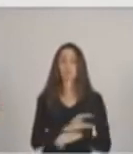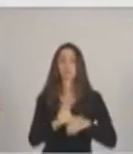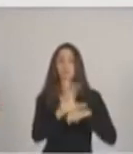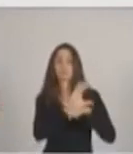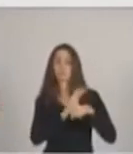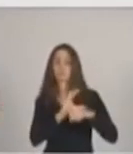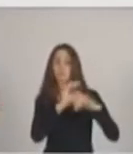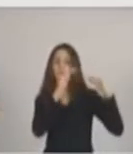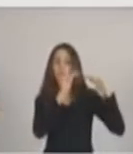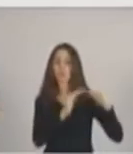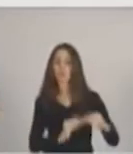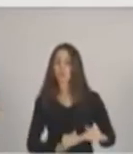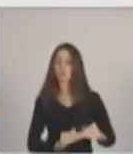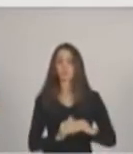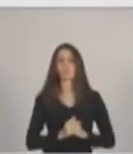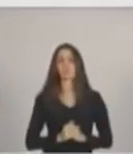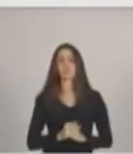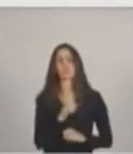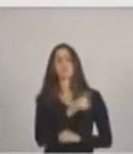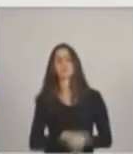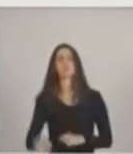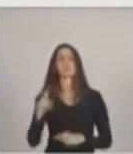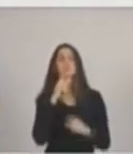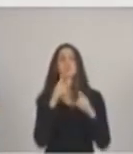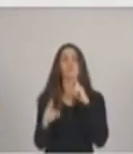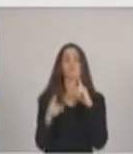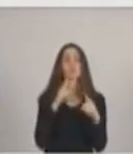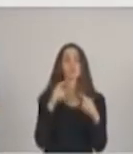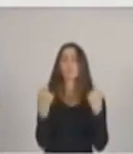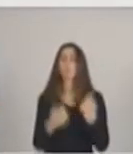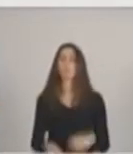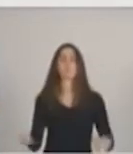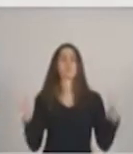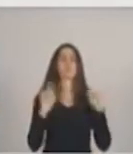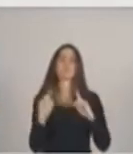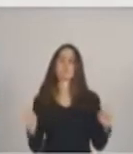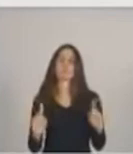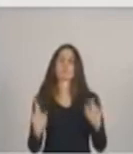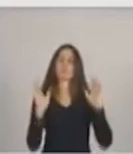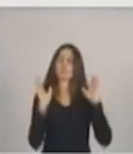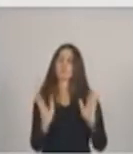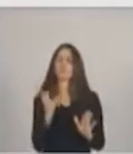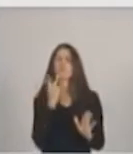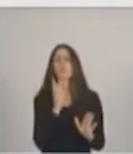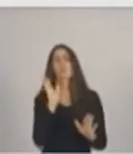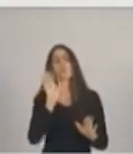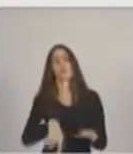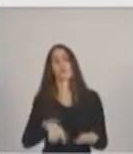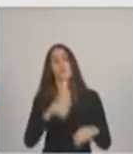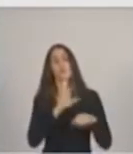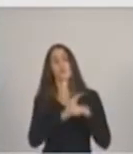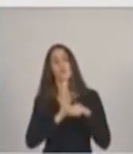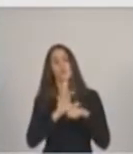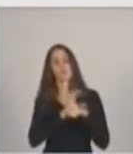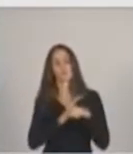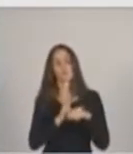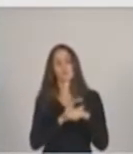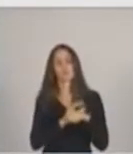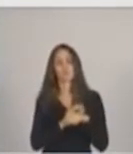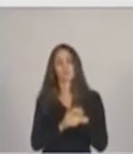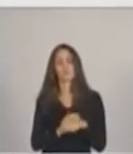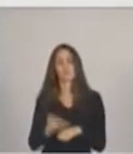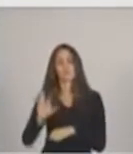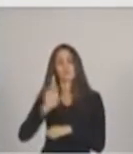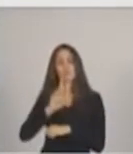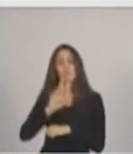constitucionalidade. Então nós estamos discutindo sem nenhuma necessidade, porque já foi pela constitucionalidade. Apenas o deputado Rafael